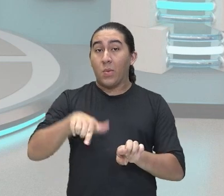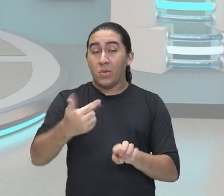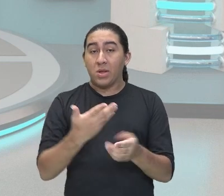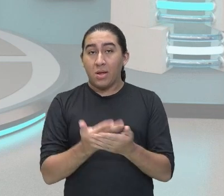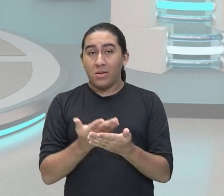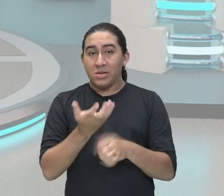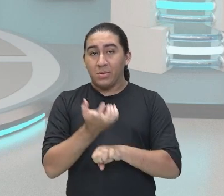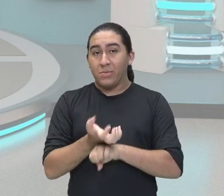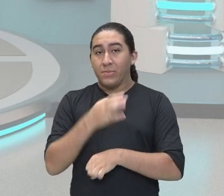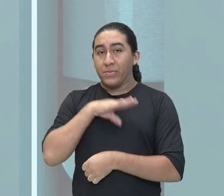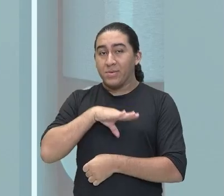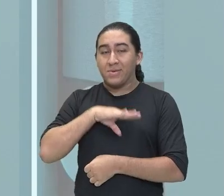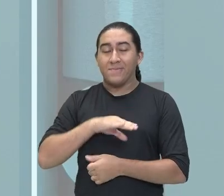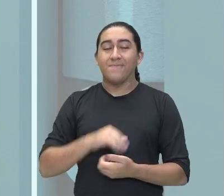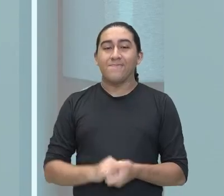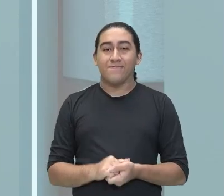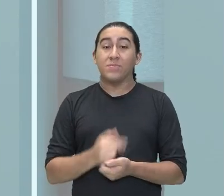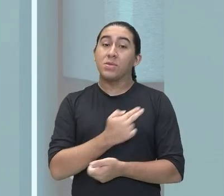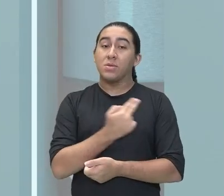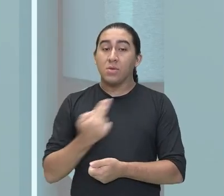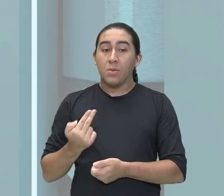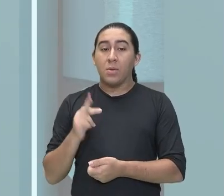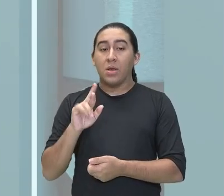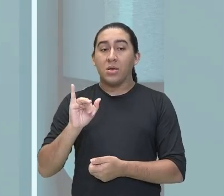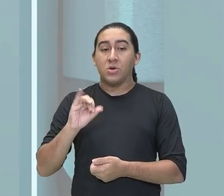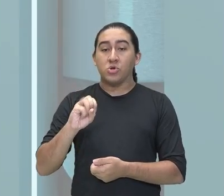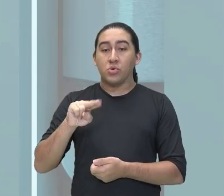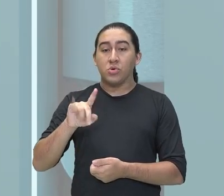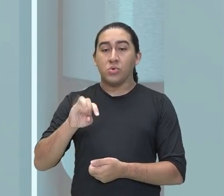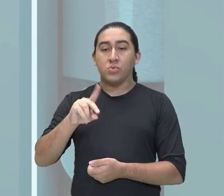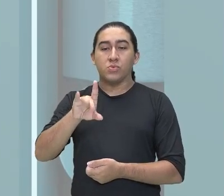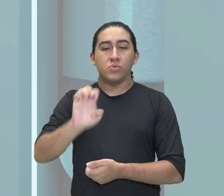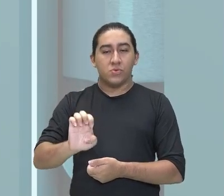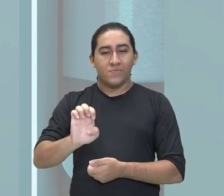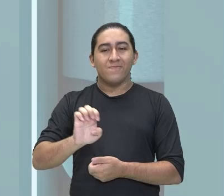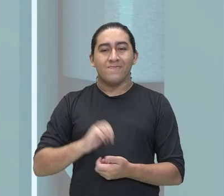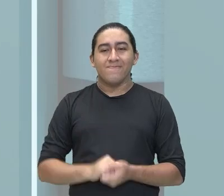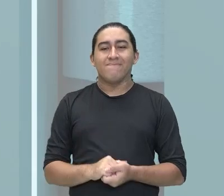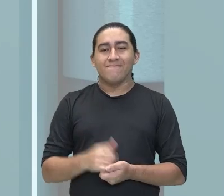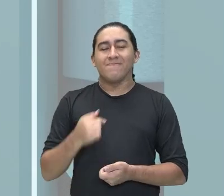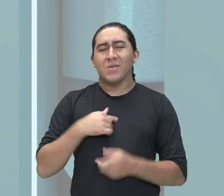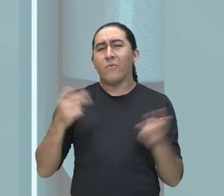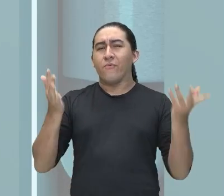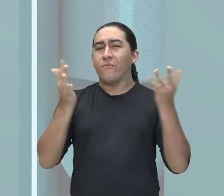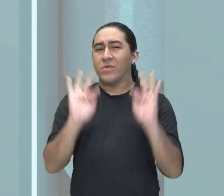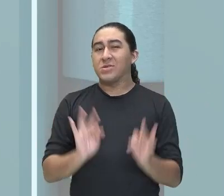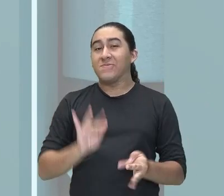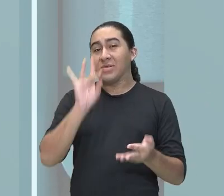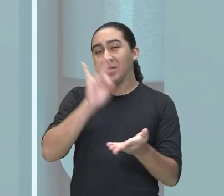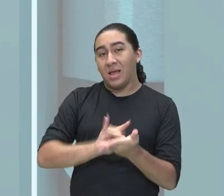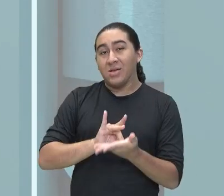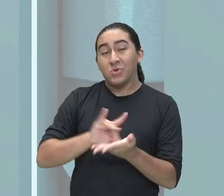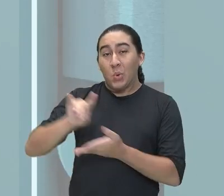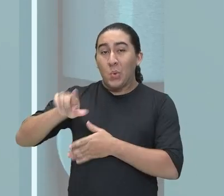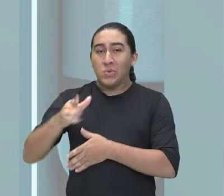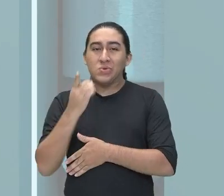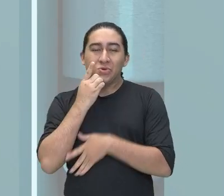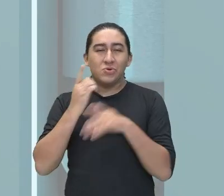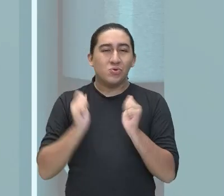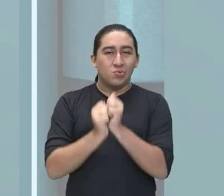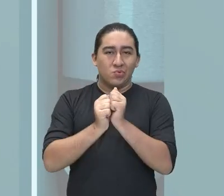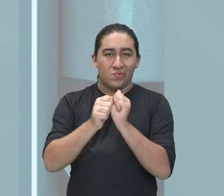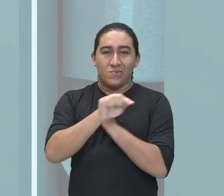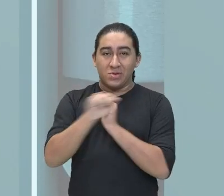de língua portuguesa. Eu sou a professora Risonilde Araújo e estou muito feliz por estar mais um dia aqui com